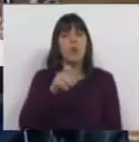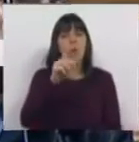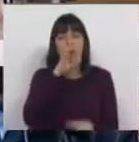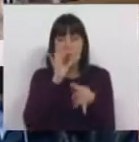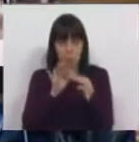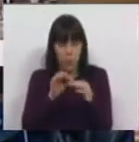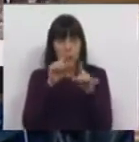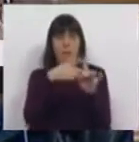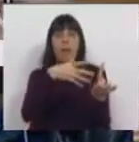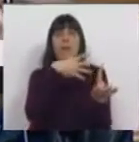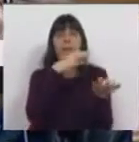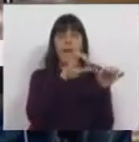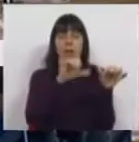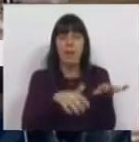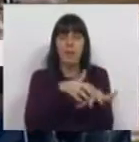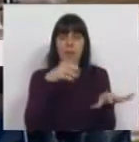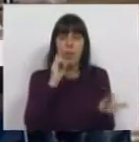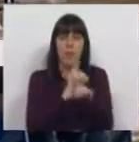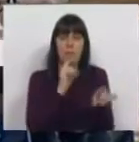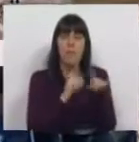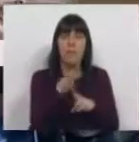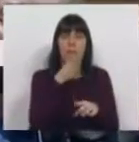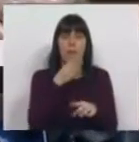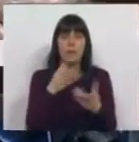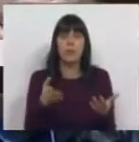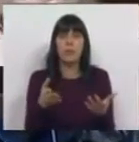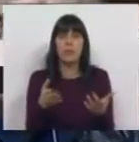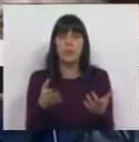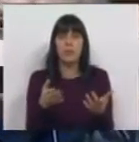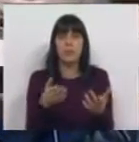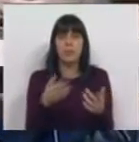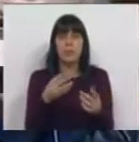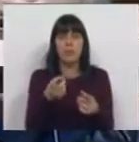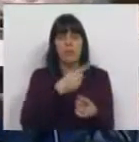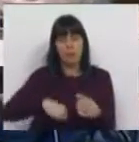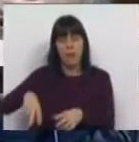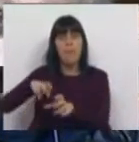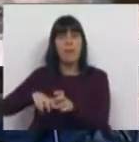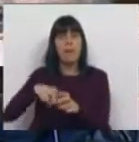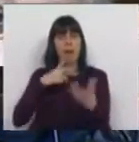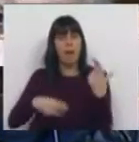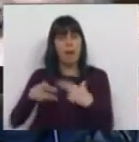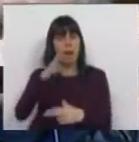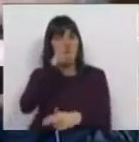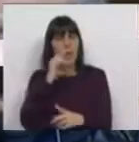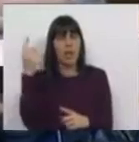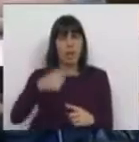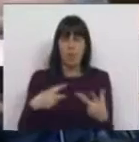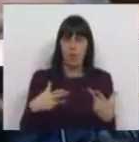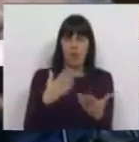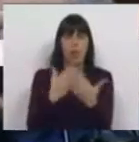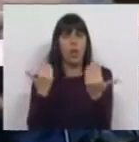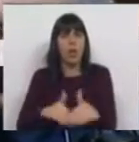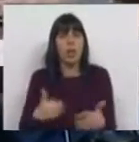tempo depois de fazer esta declaração aqui no Parlamento enquanto deputado, foi para membro do governo que tanto criticava porque impôs austeridade até